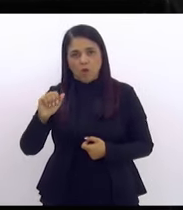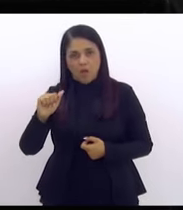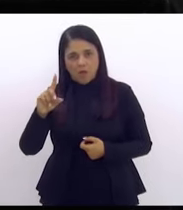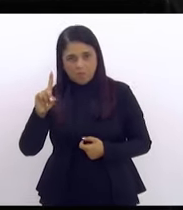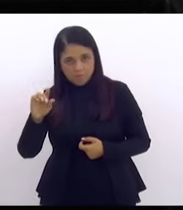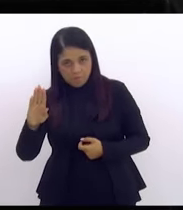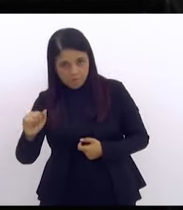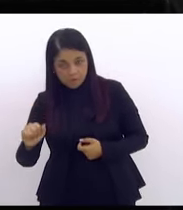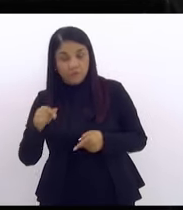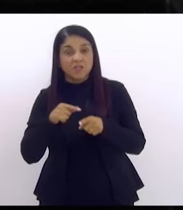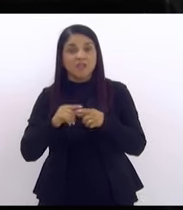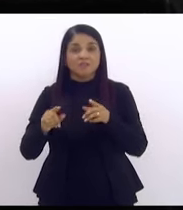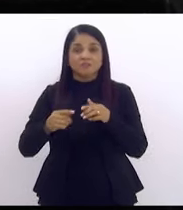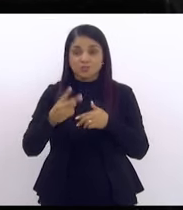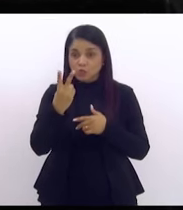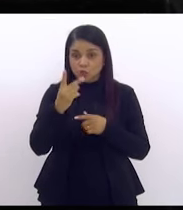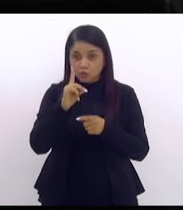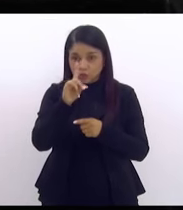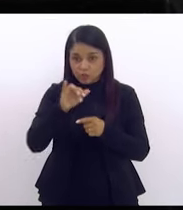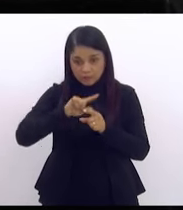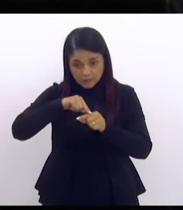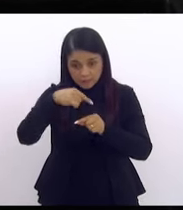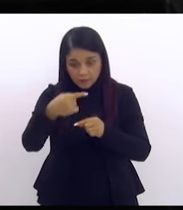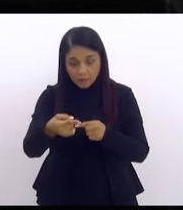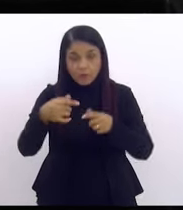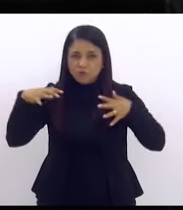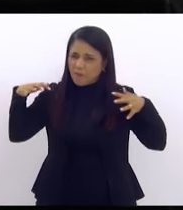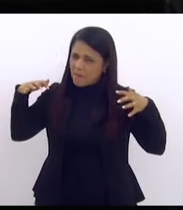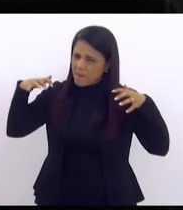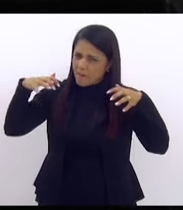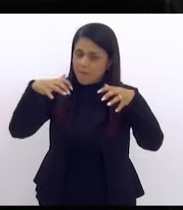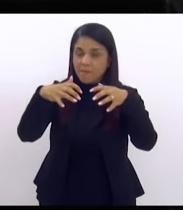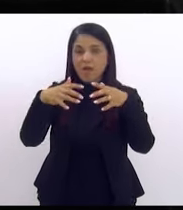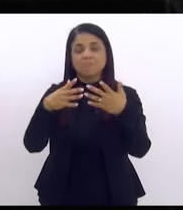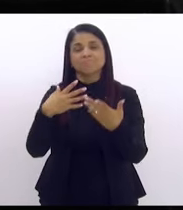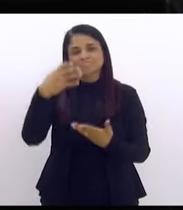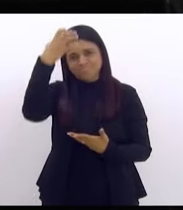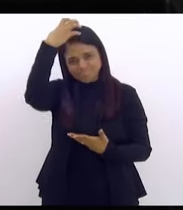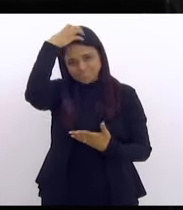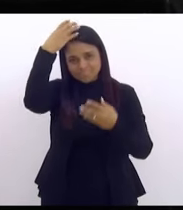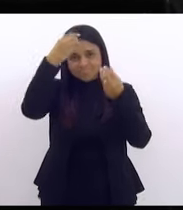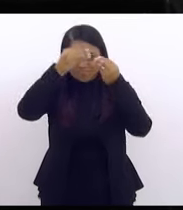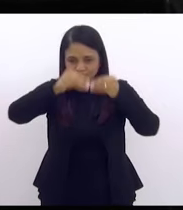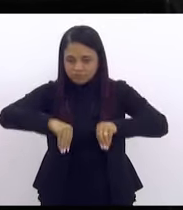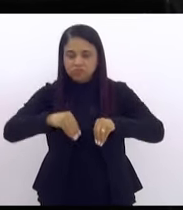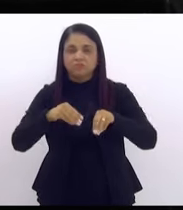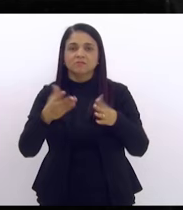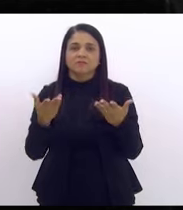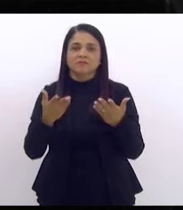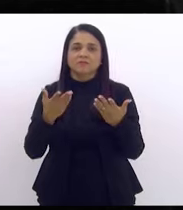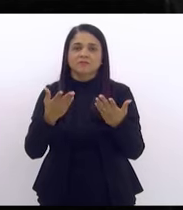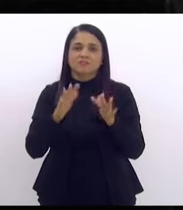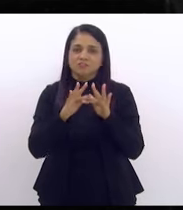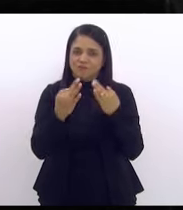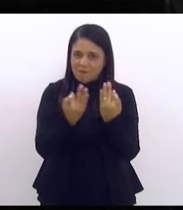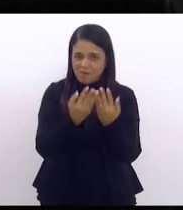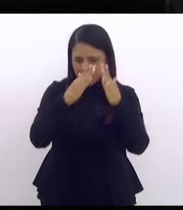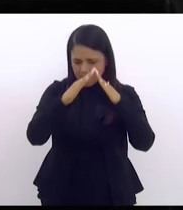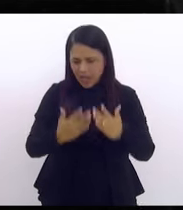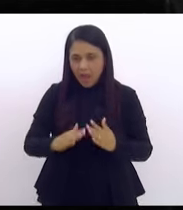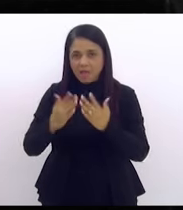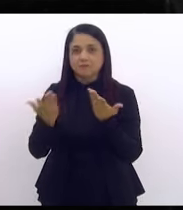chuvas novamente castigaram os moradores de Angra dos Reis. Isso significa dizer